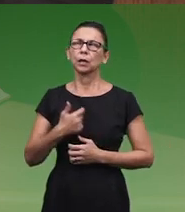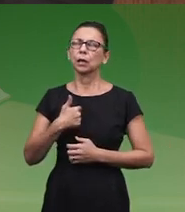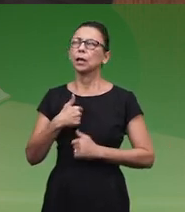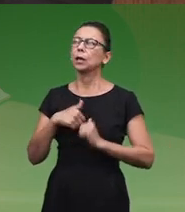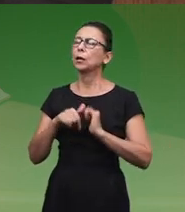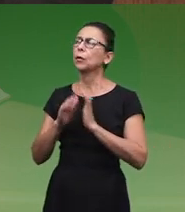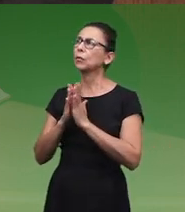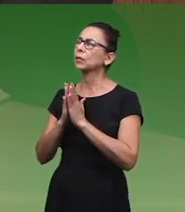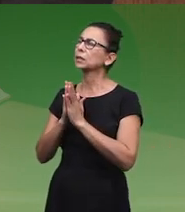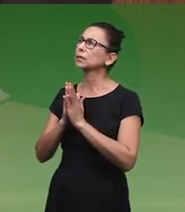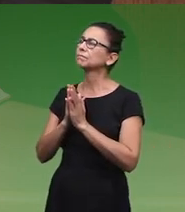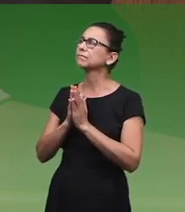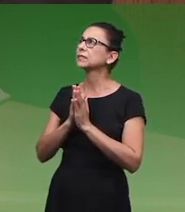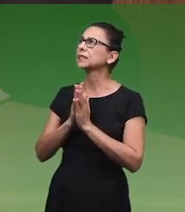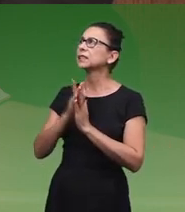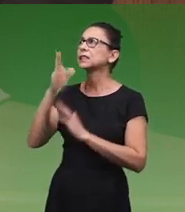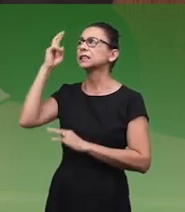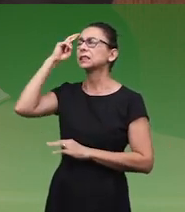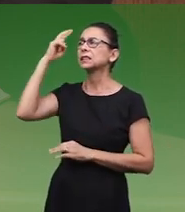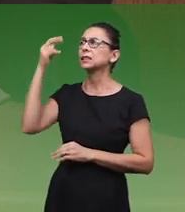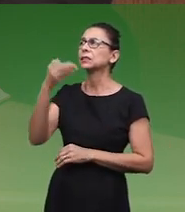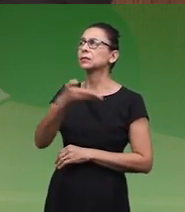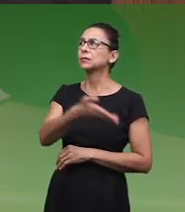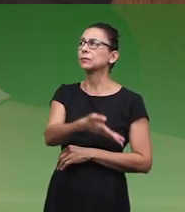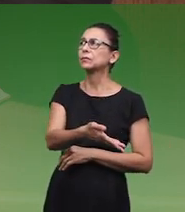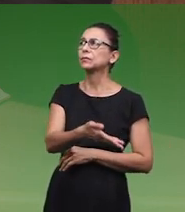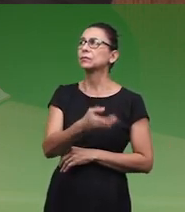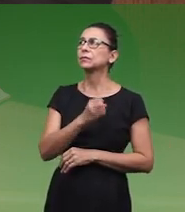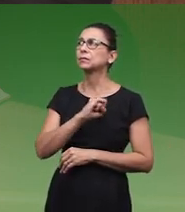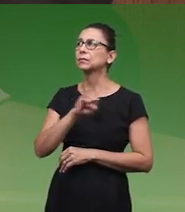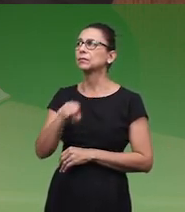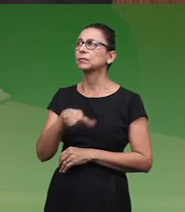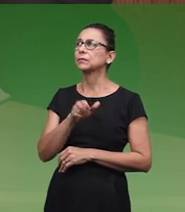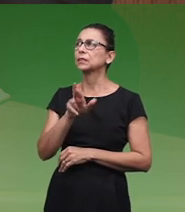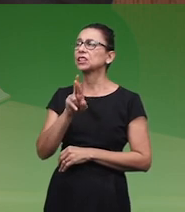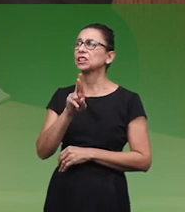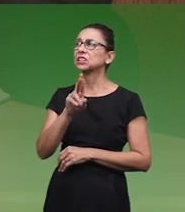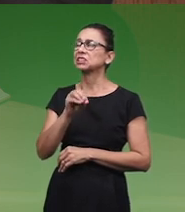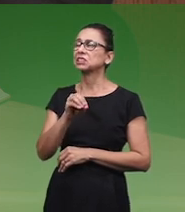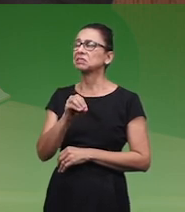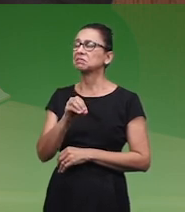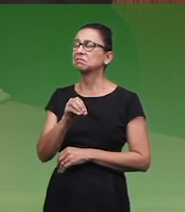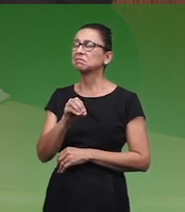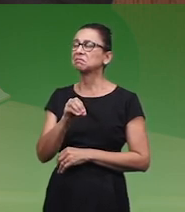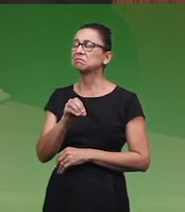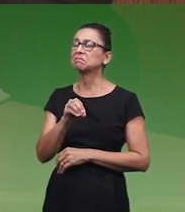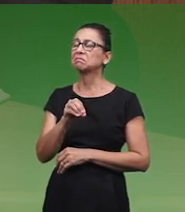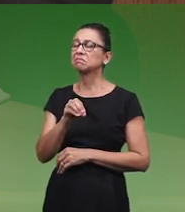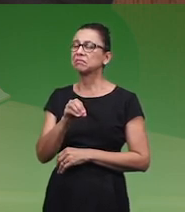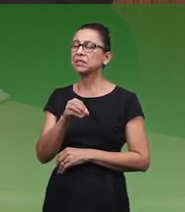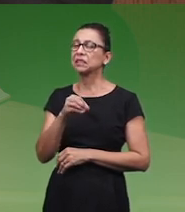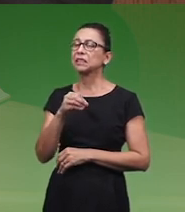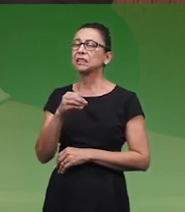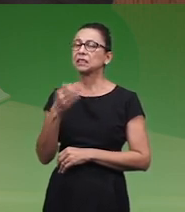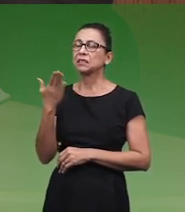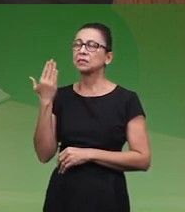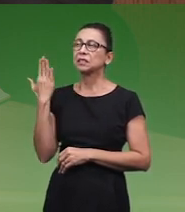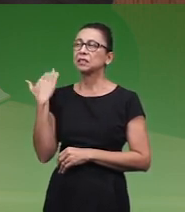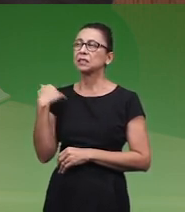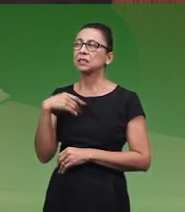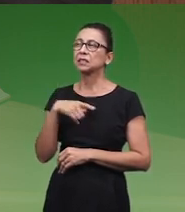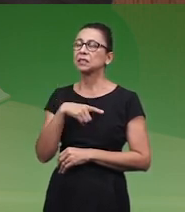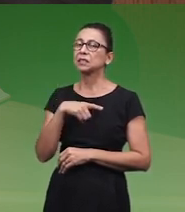assim, Senhor, Jairo tem um ministério que,